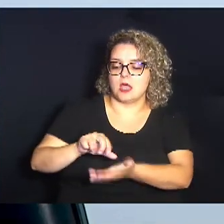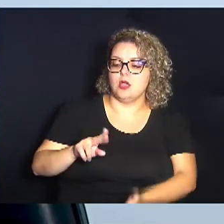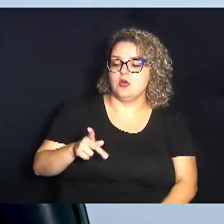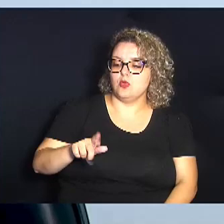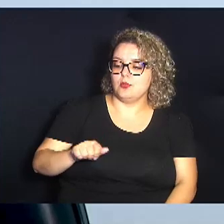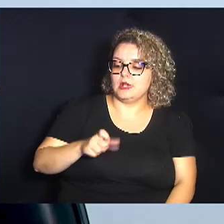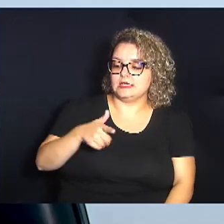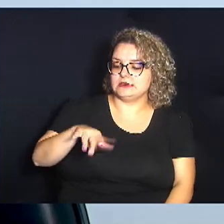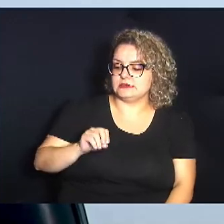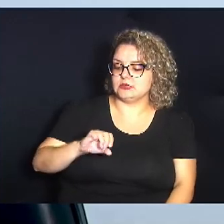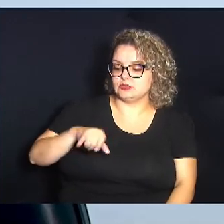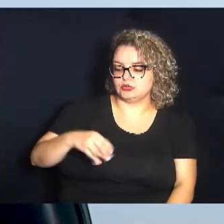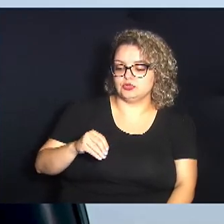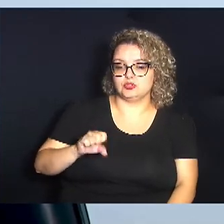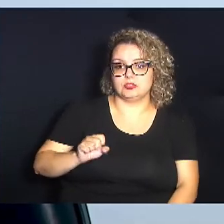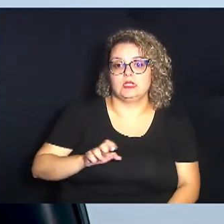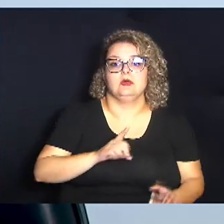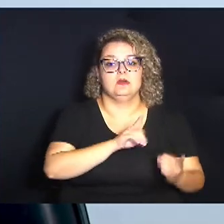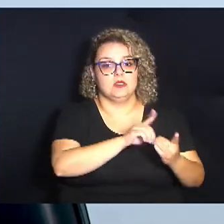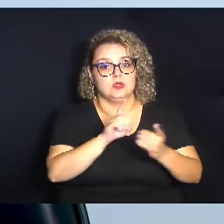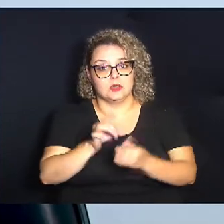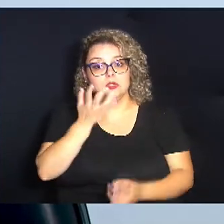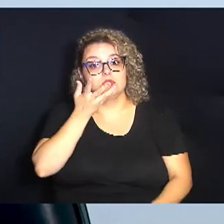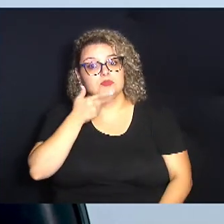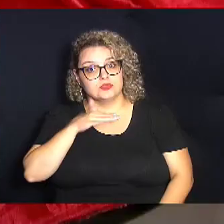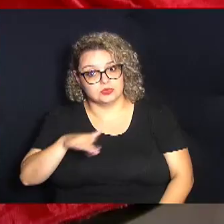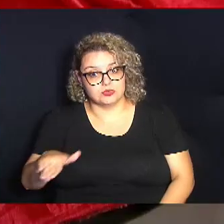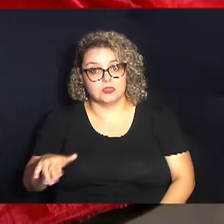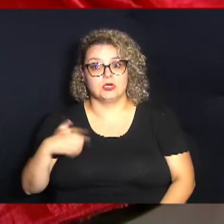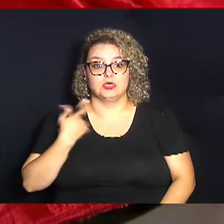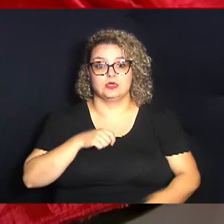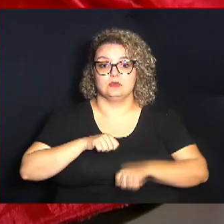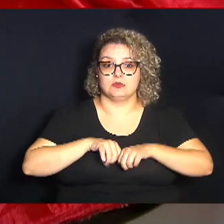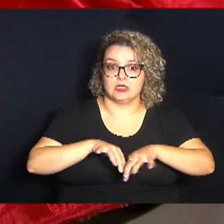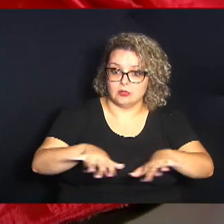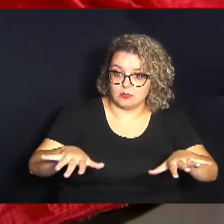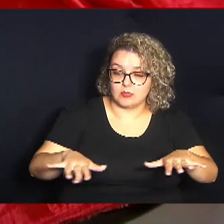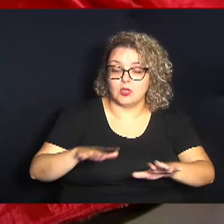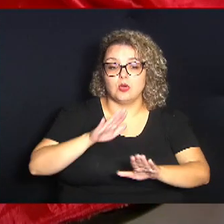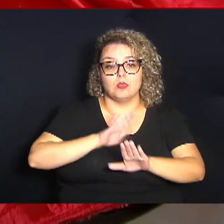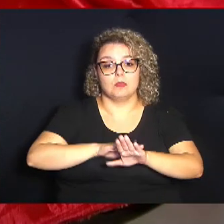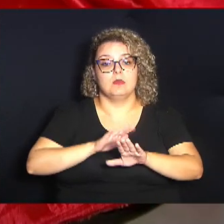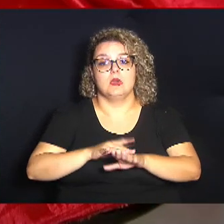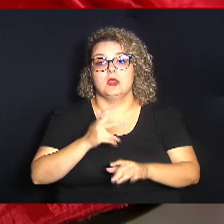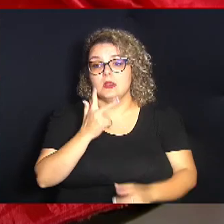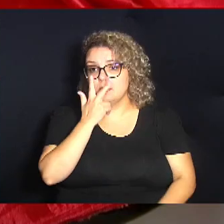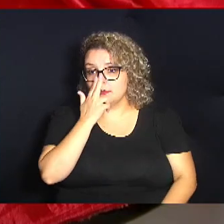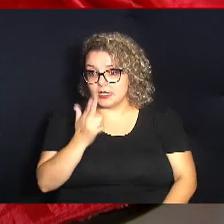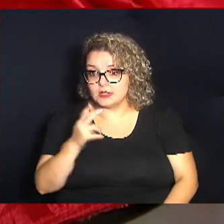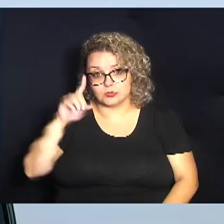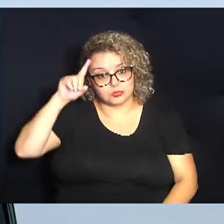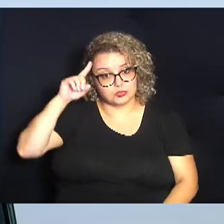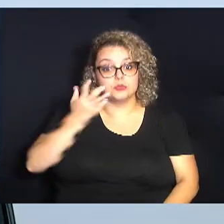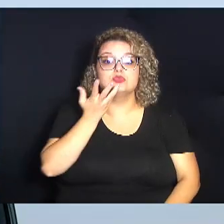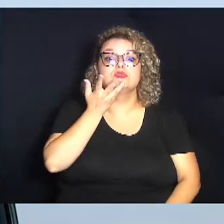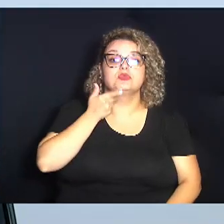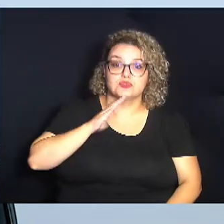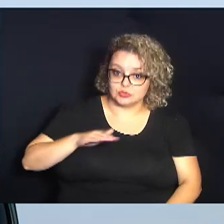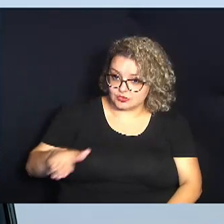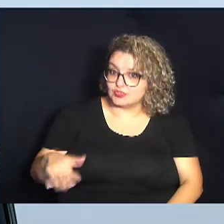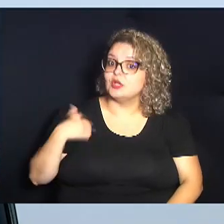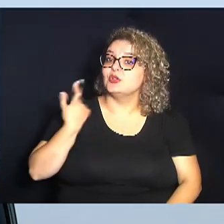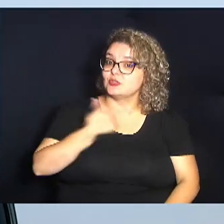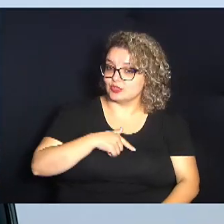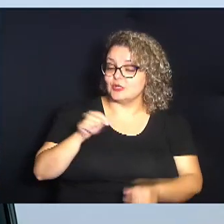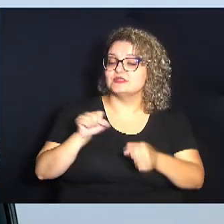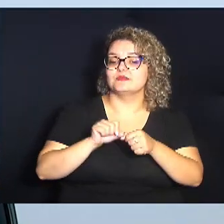fazem atendimento às crianças e que nós vamos fazer a distribuição. Uma ação semelhante foi realizada no Dia das Crianças. Nós fizemos,